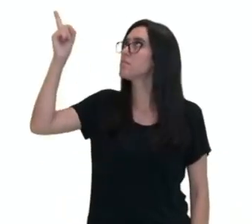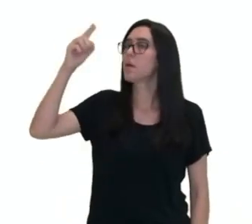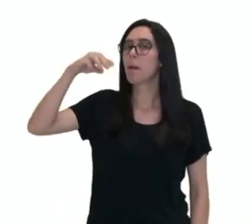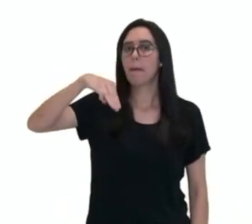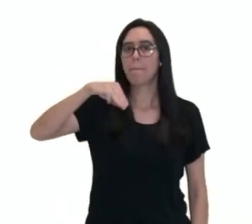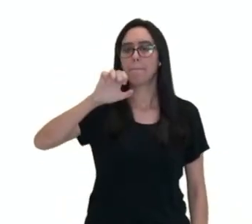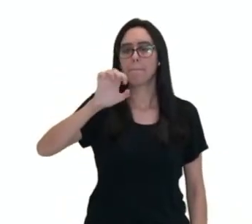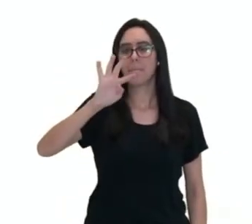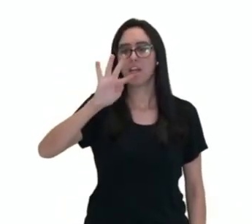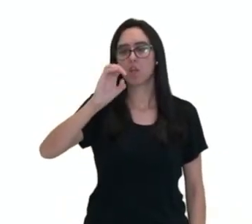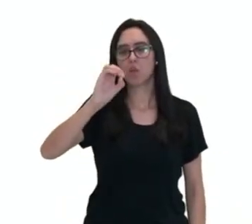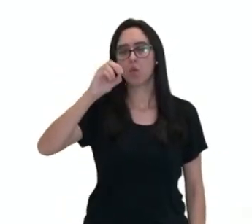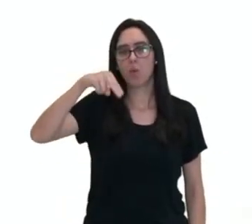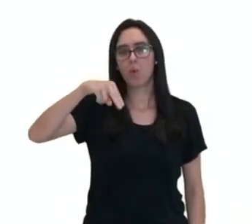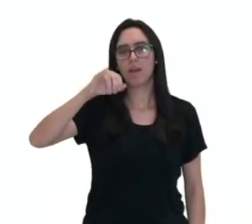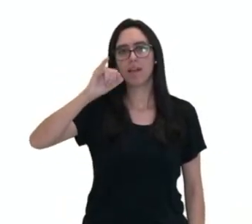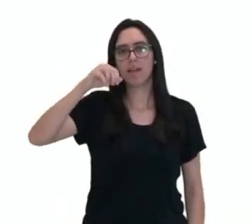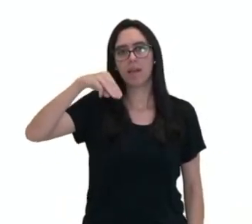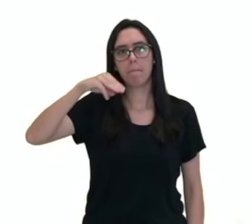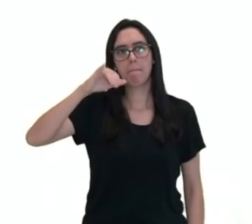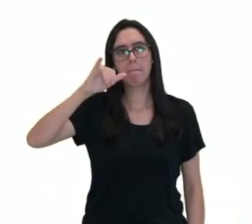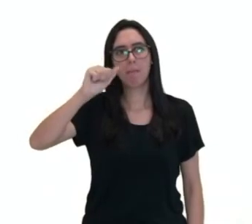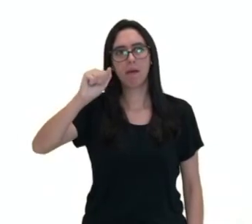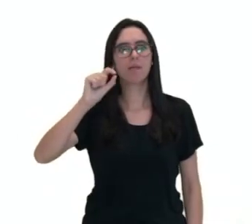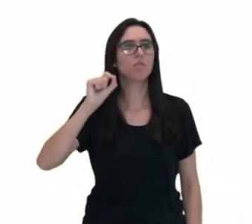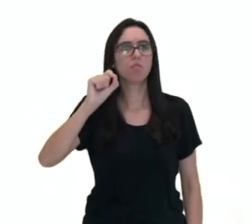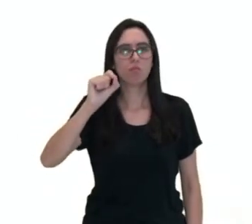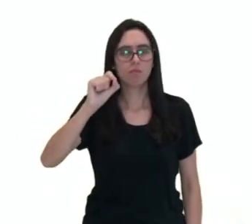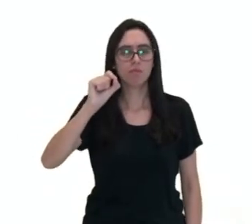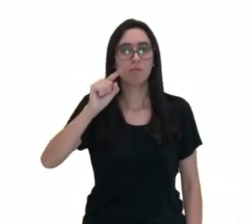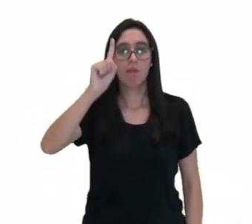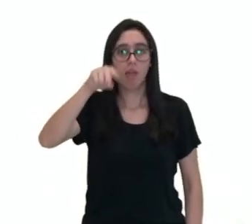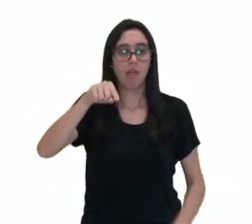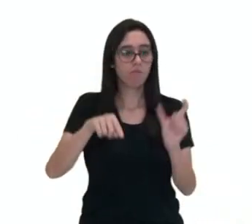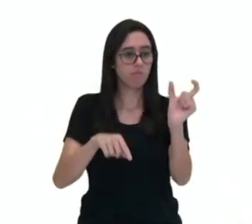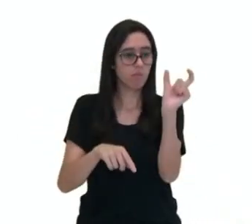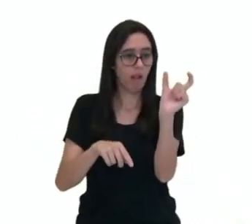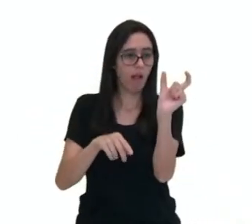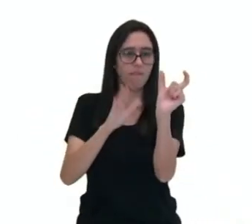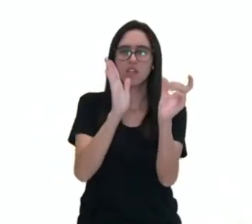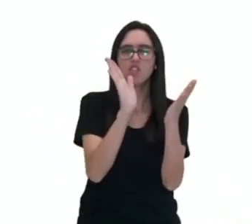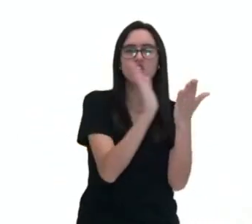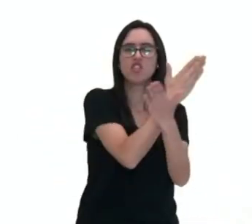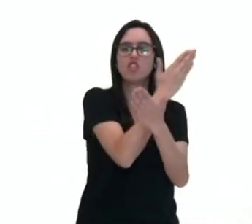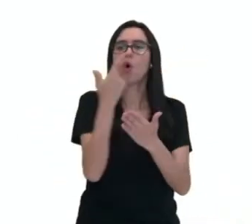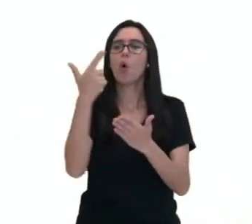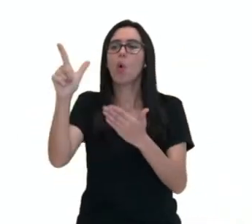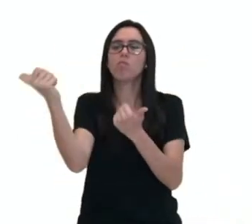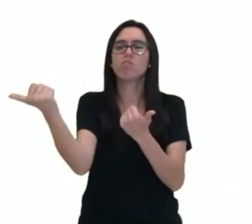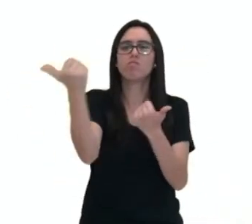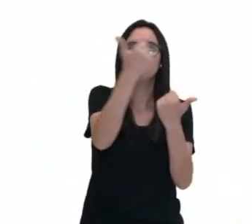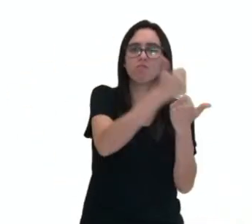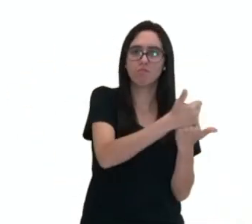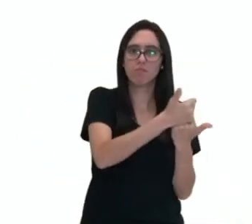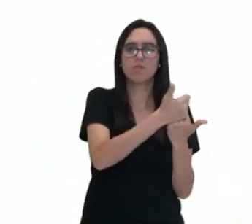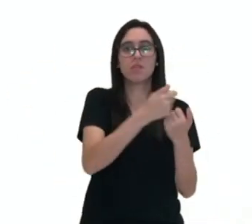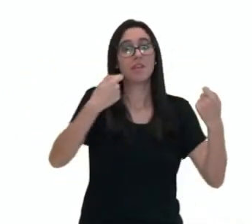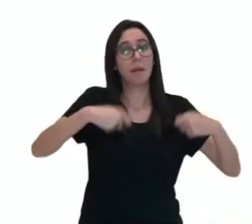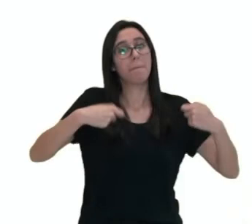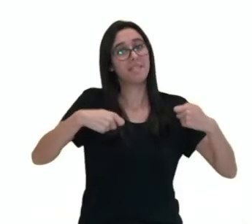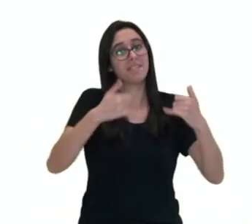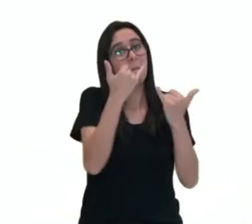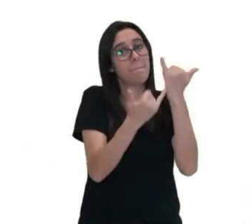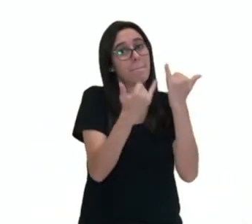só para a gente relembrar. A metonímia consiste na substituição de um termo por outro, desde que haja uma relação entre